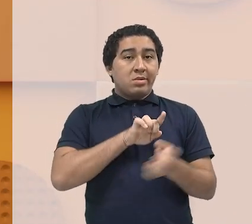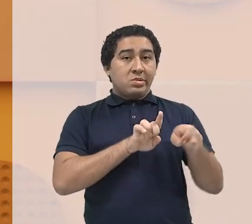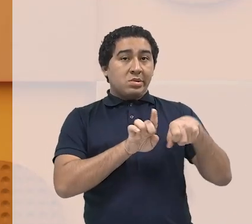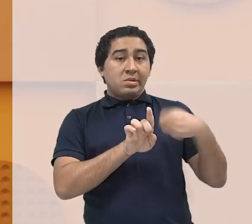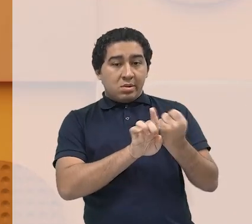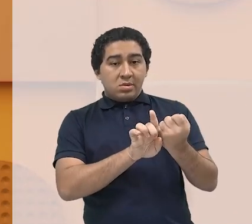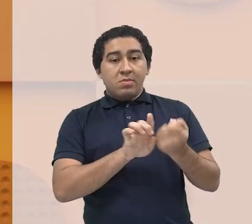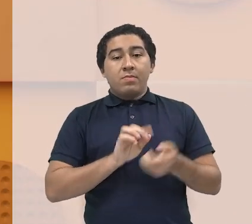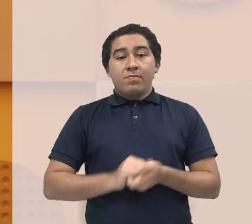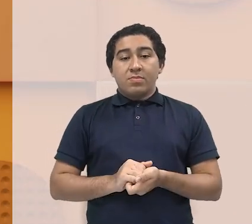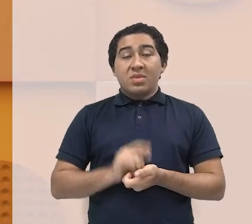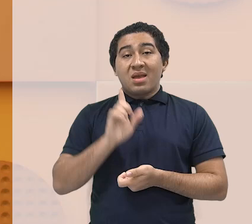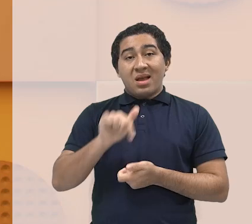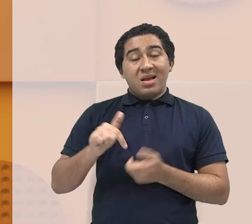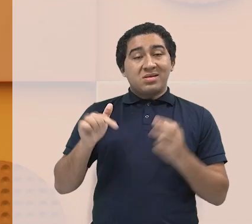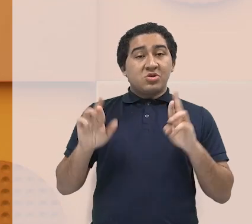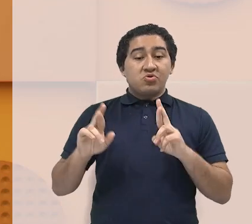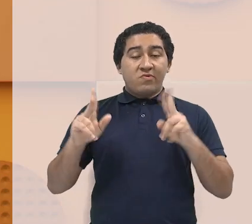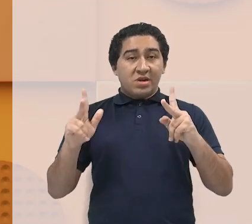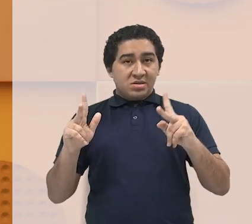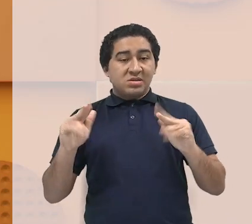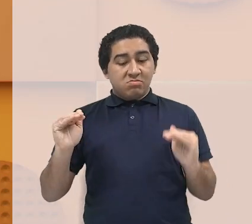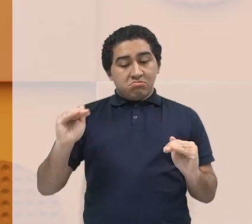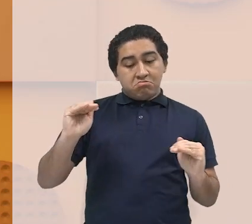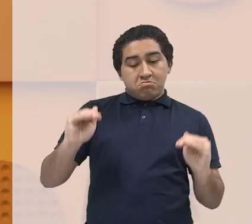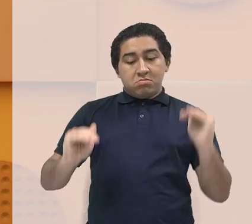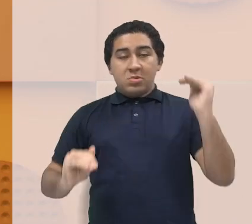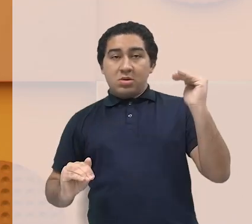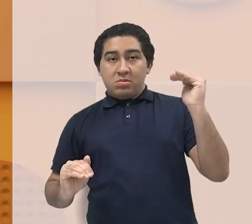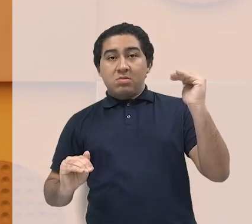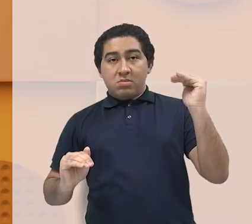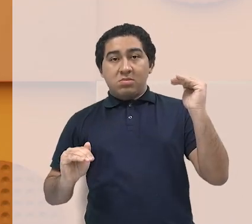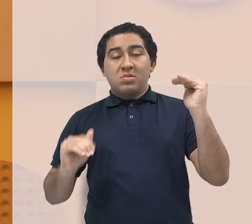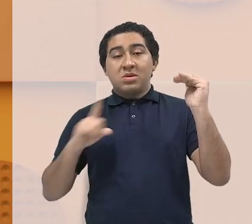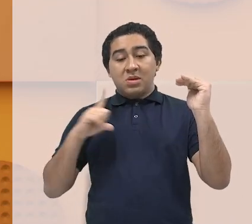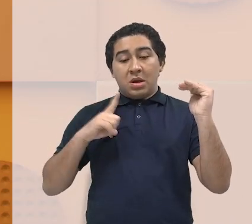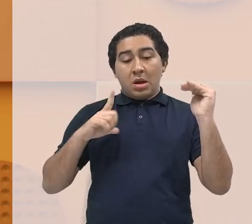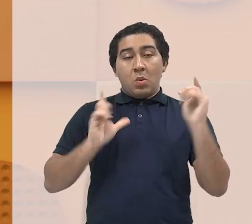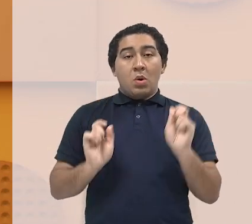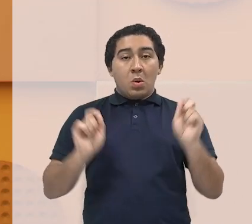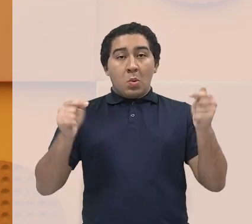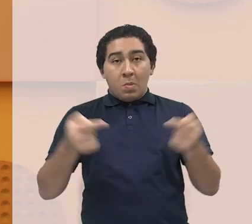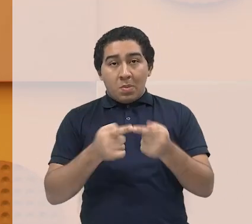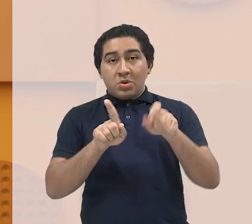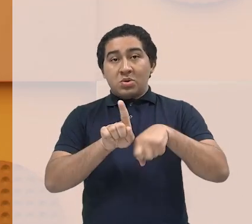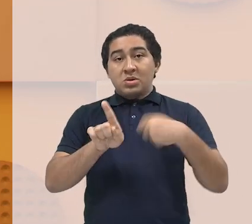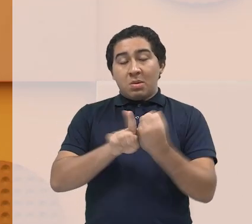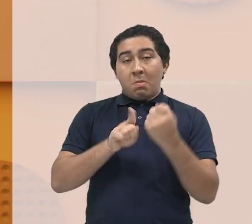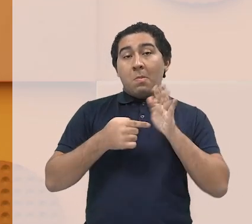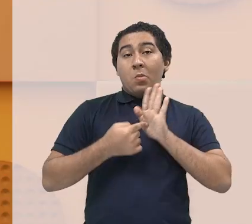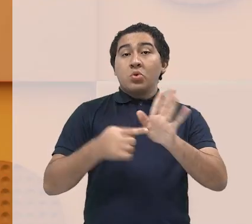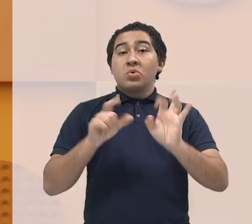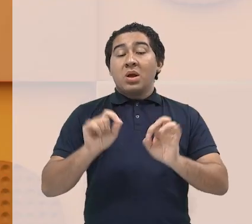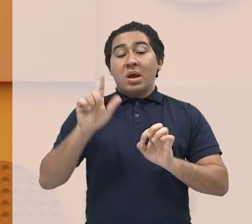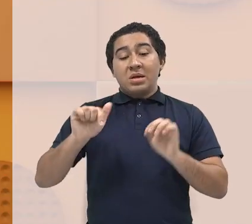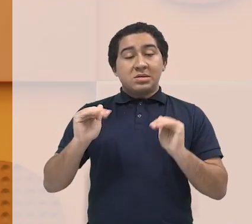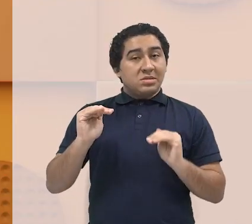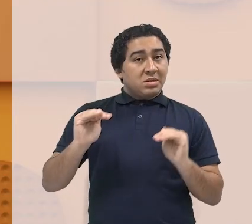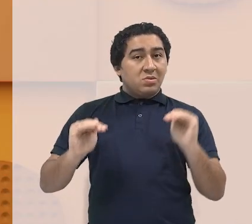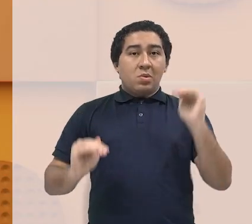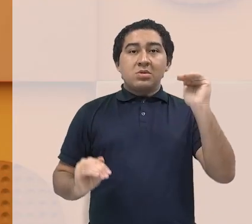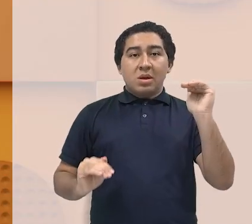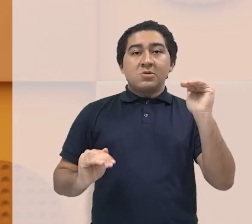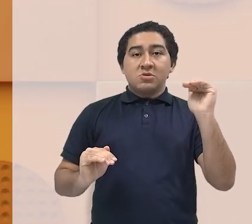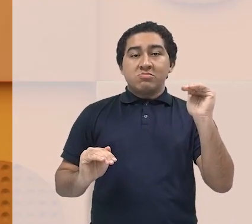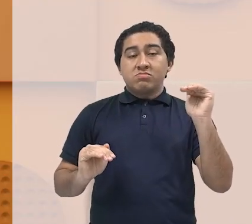seja, essas distinções, essas diferenças de níveis sociais acabam trazendo essas desigualdades que